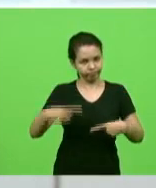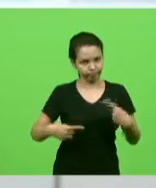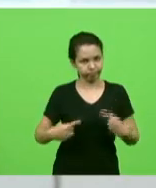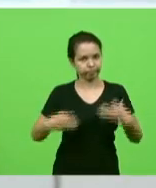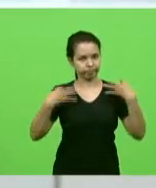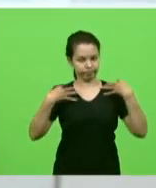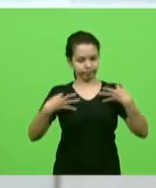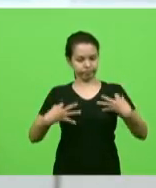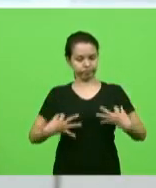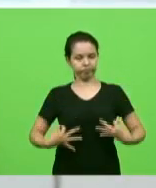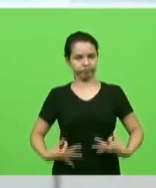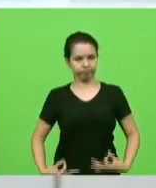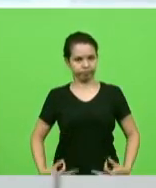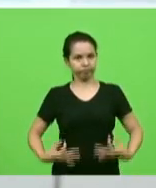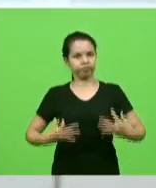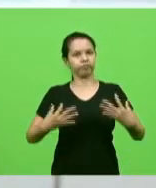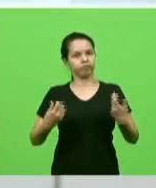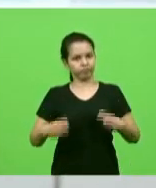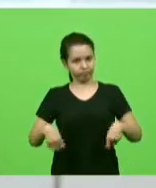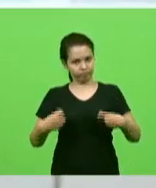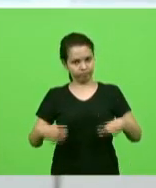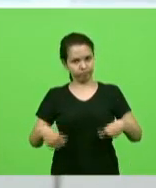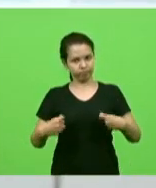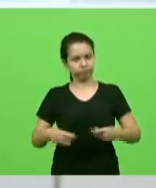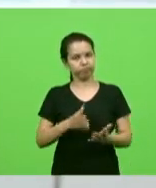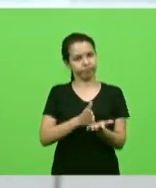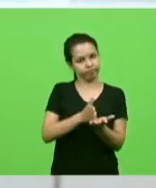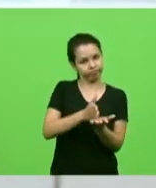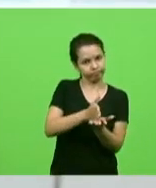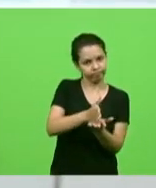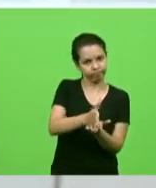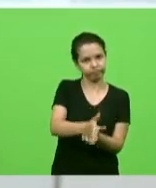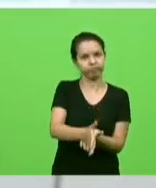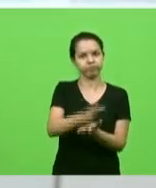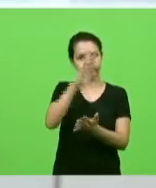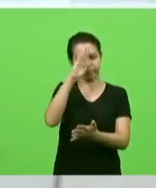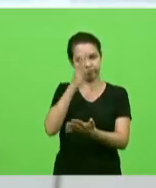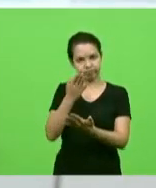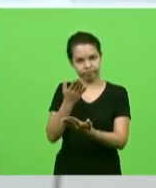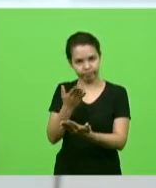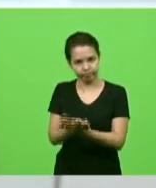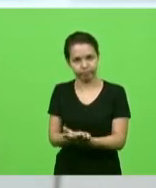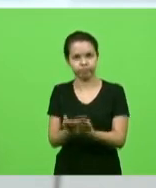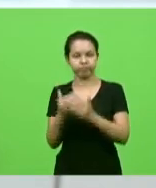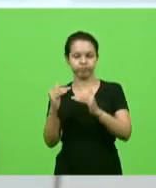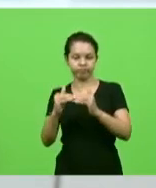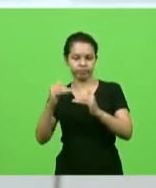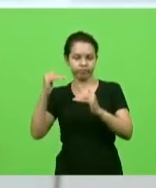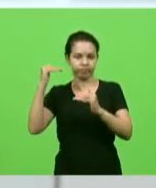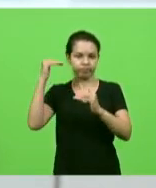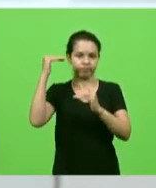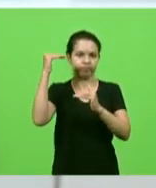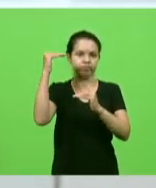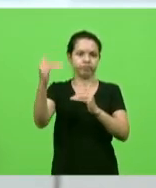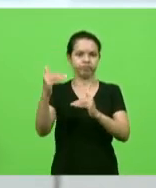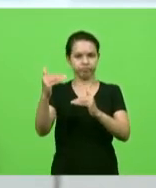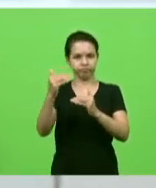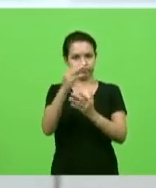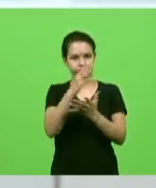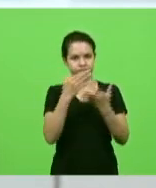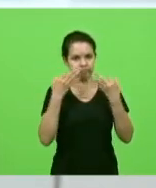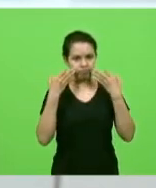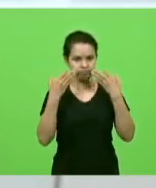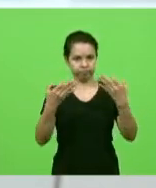pela confiança e boa-fé muito mais do que o cidadão comum mas isso não significa dizer